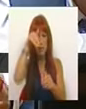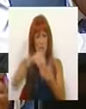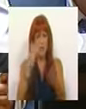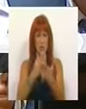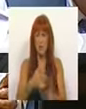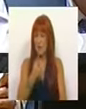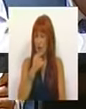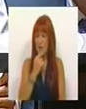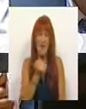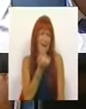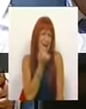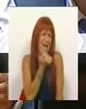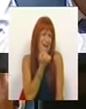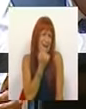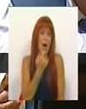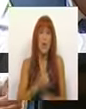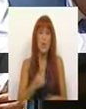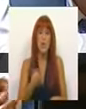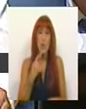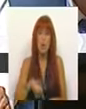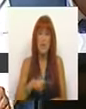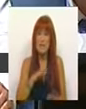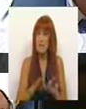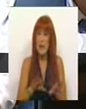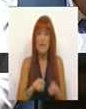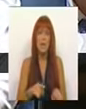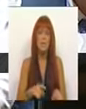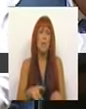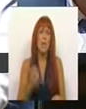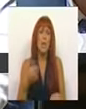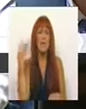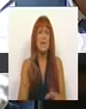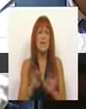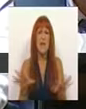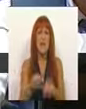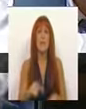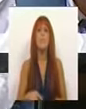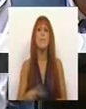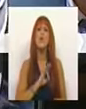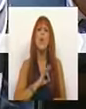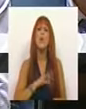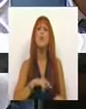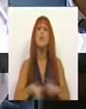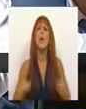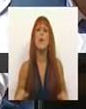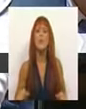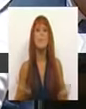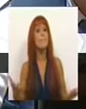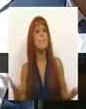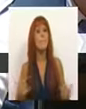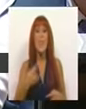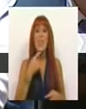escolas só pode ser para rir, porque vão repetir o mesmo número peço do ano concluir, passado. Senhora Deputada. Senhor Deputado,